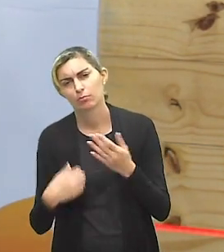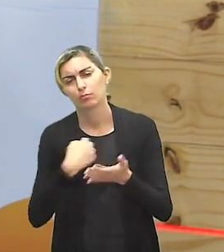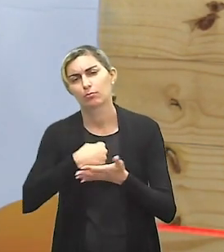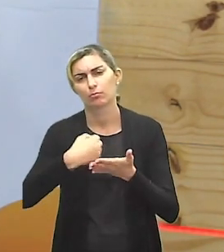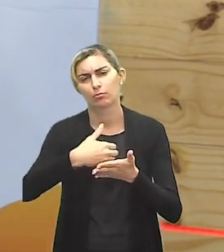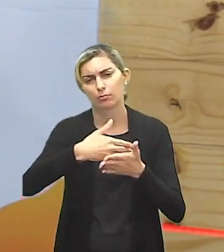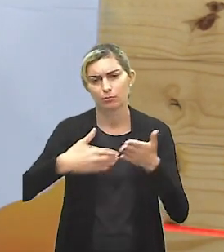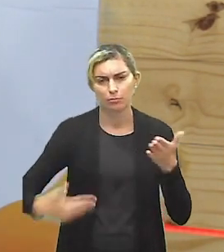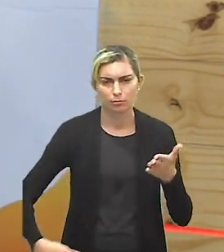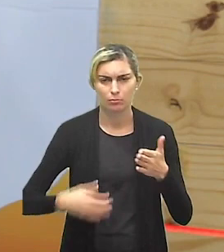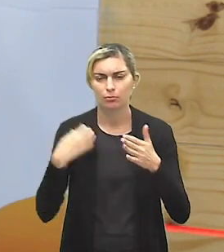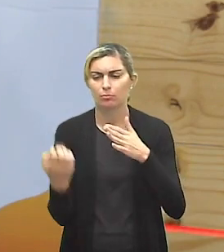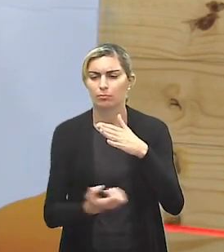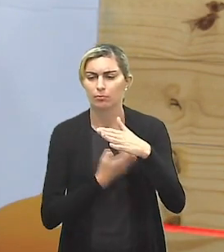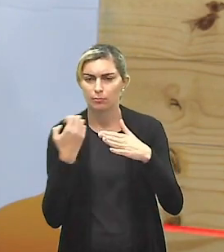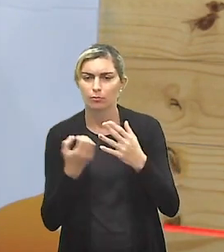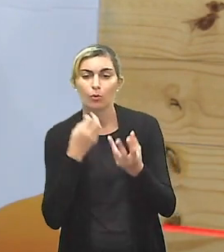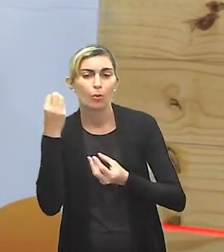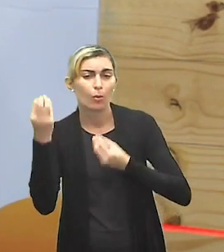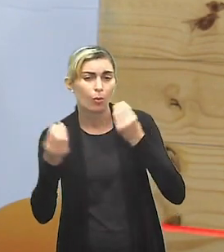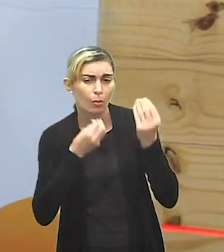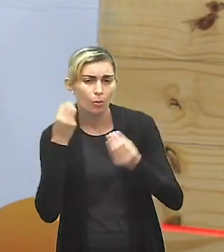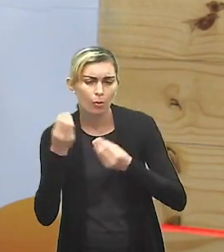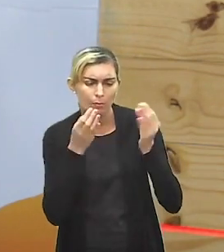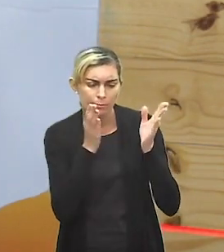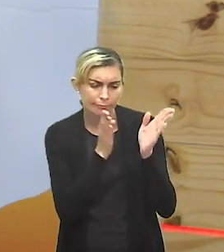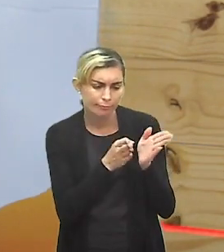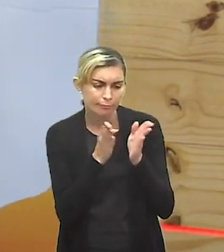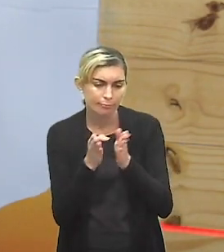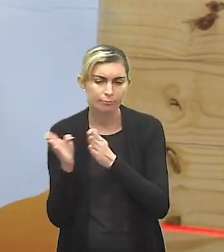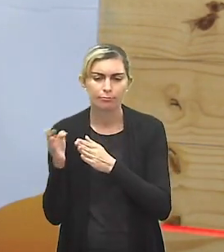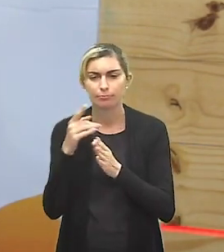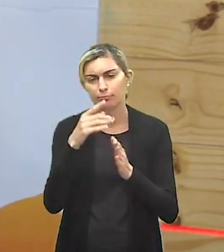na organização, como é que funciona o passo a passo para ele